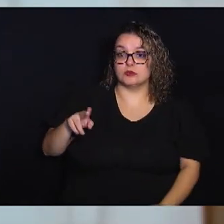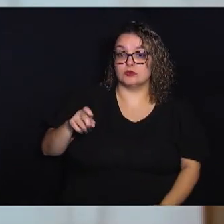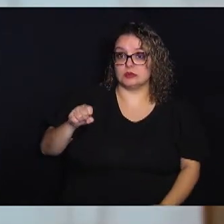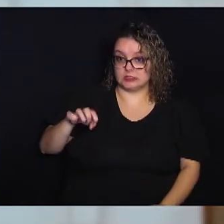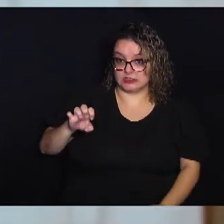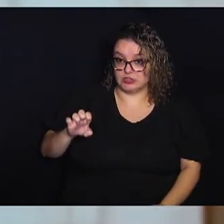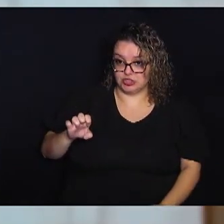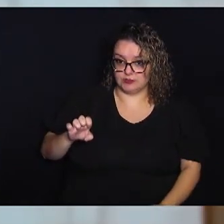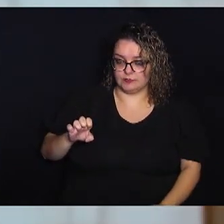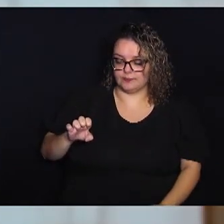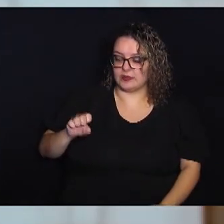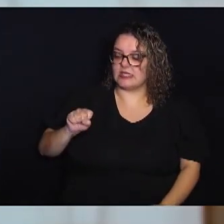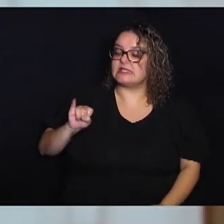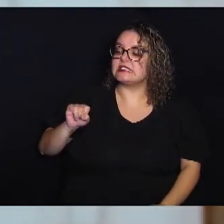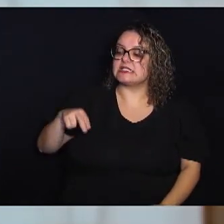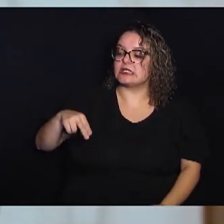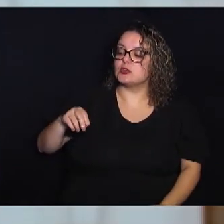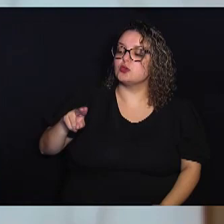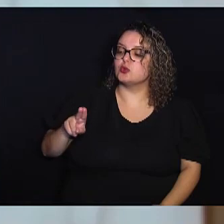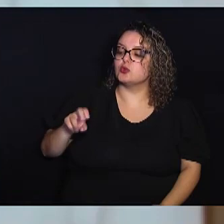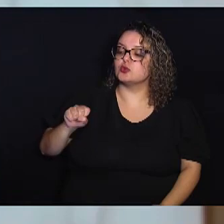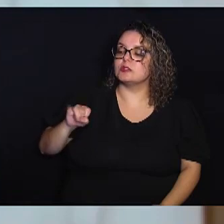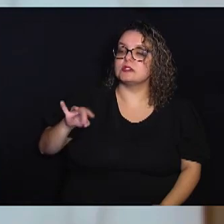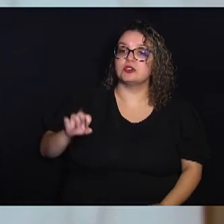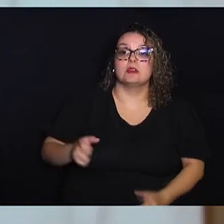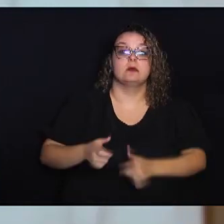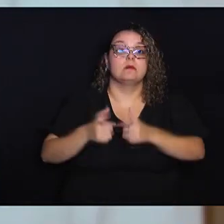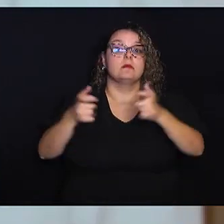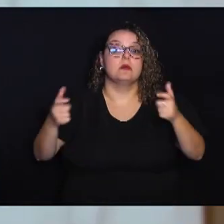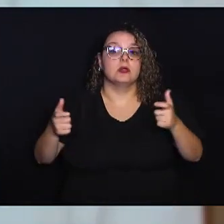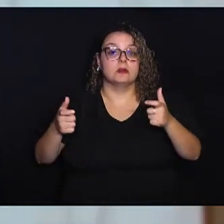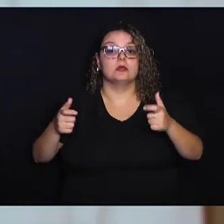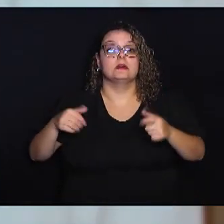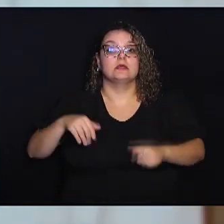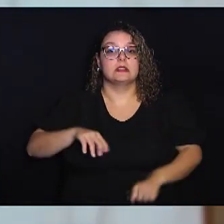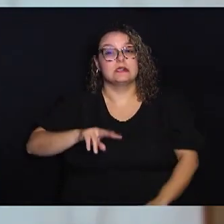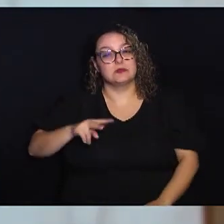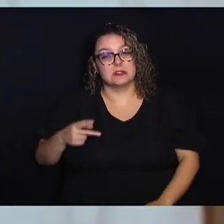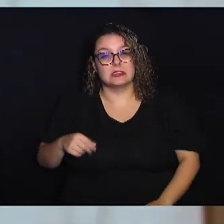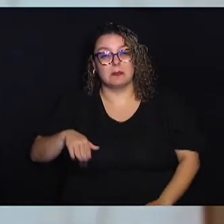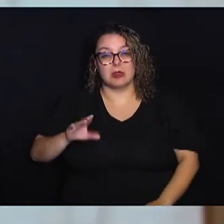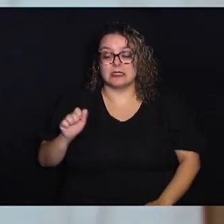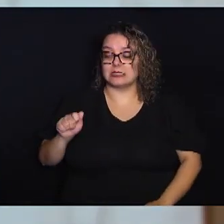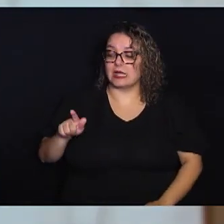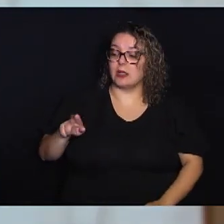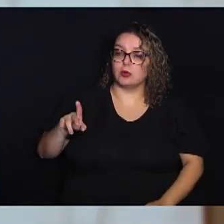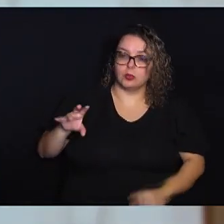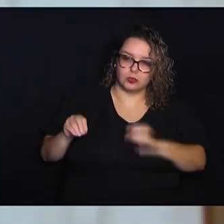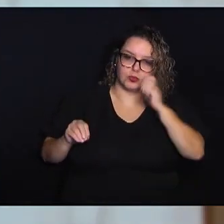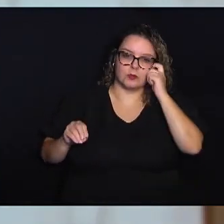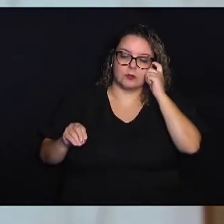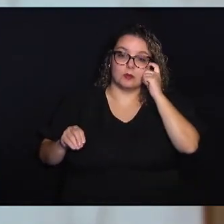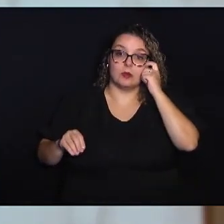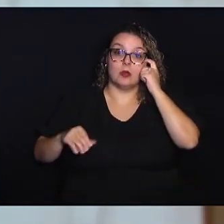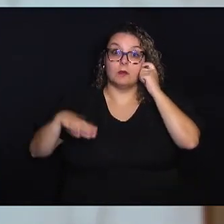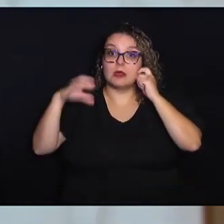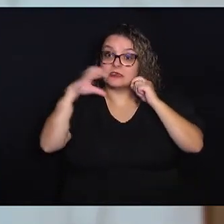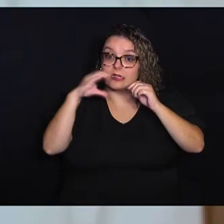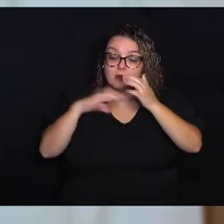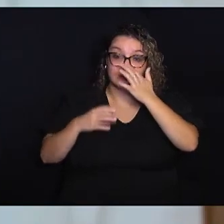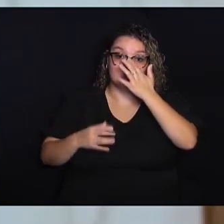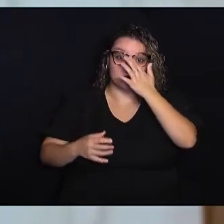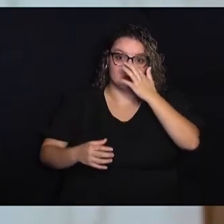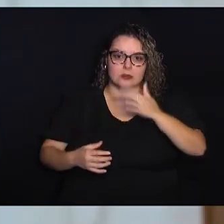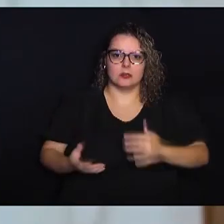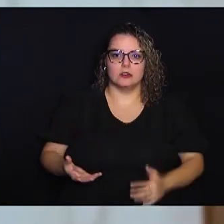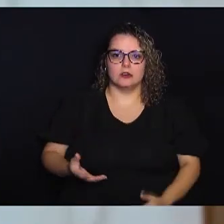quadro que, na maioria das vezes, ele é mais agudo, né? Como a gente comentou, de uma instalação mais rápida. Então a pessoa vai